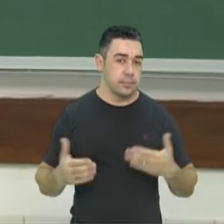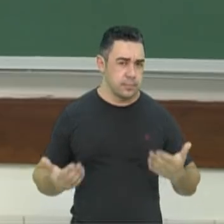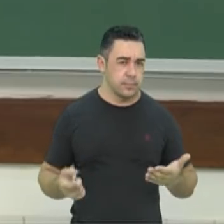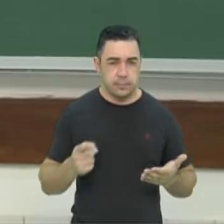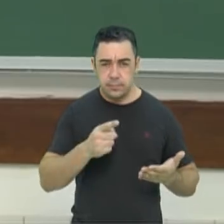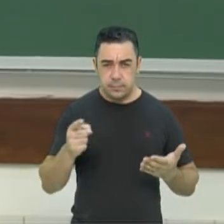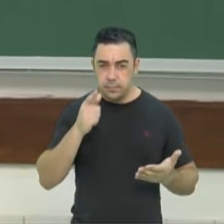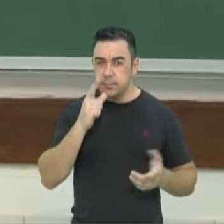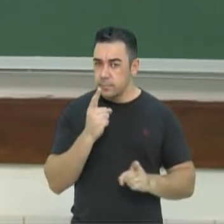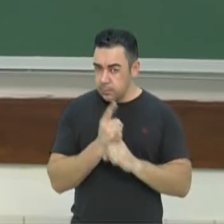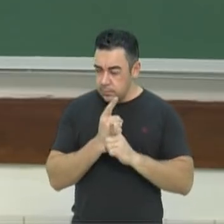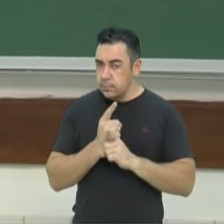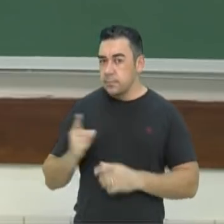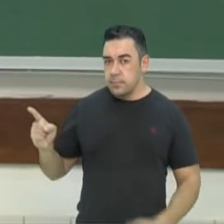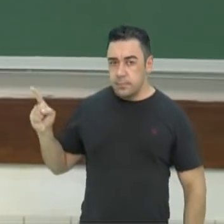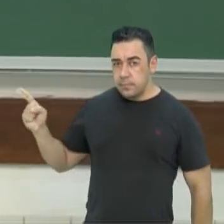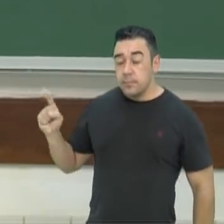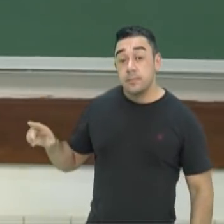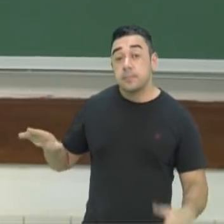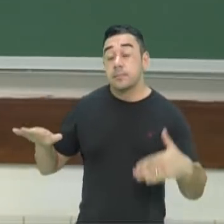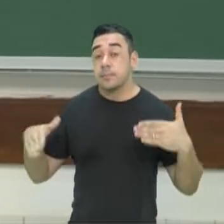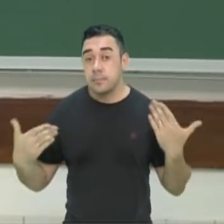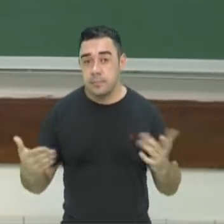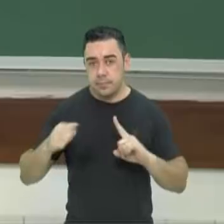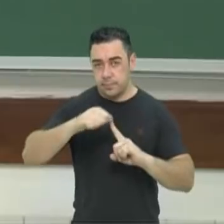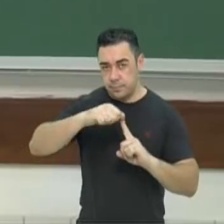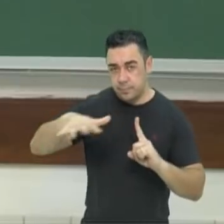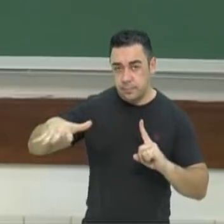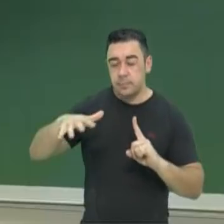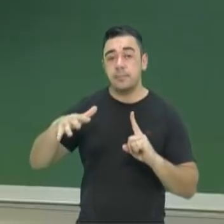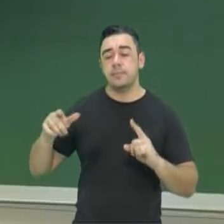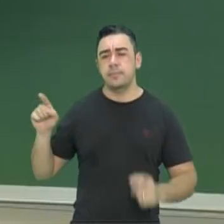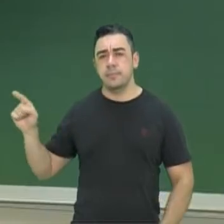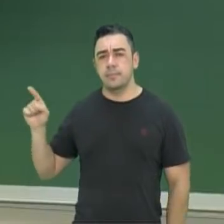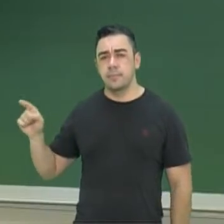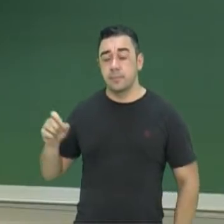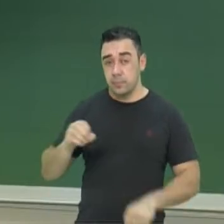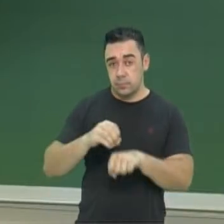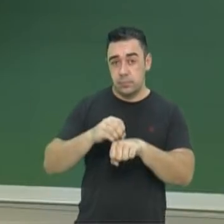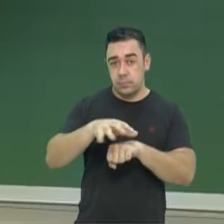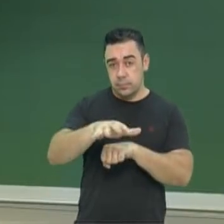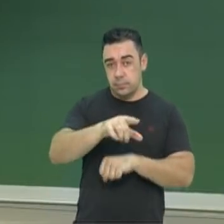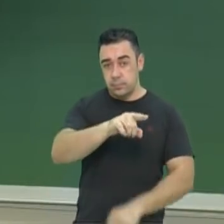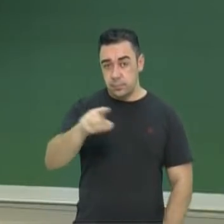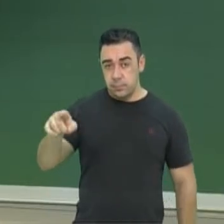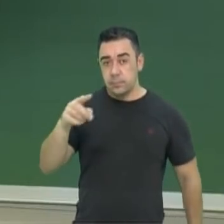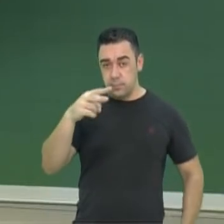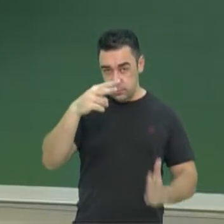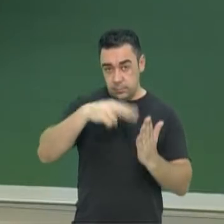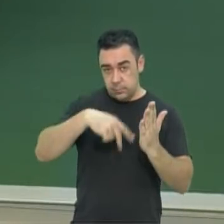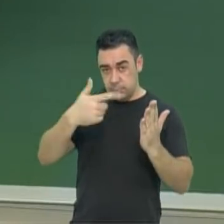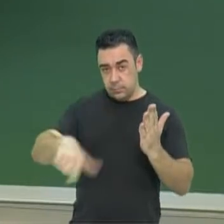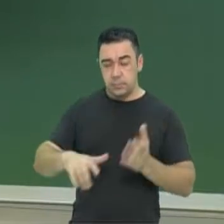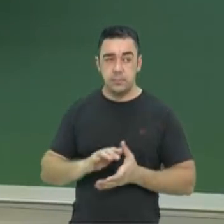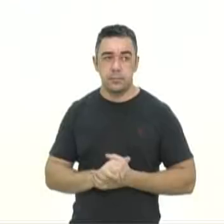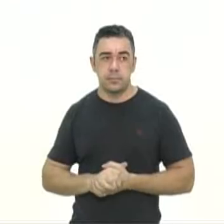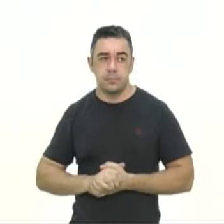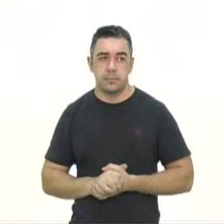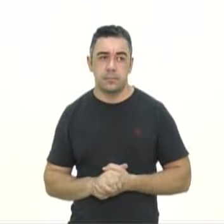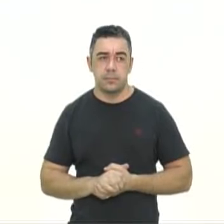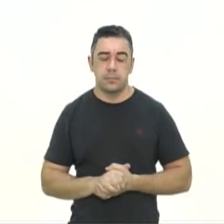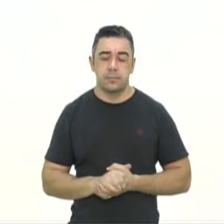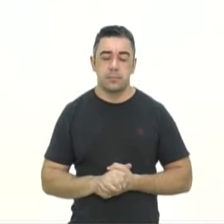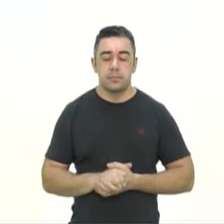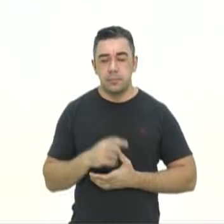Então, conseguiram achar aí a qual figura de linguagem ele se refere? Só para dar uma dica para vocês, vamos reler o trecho. Basta que